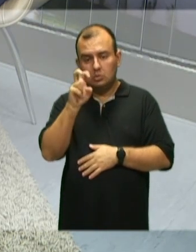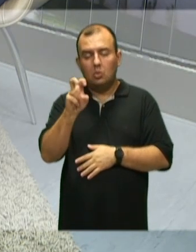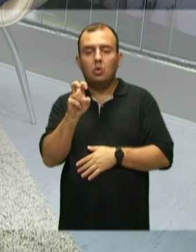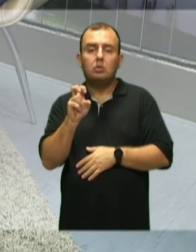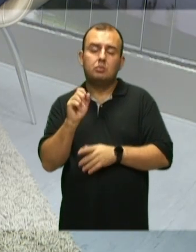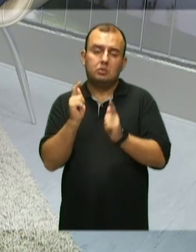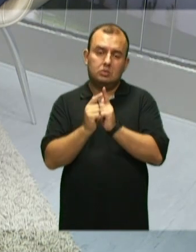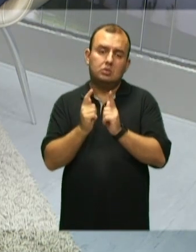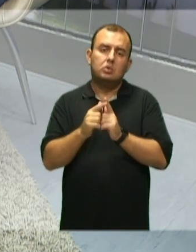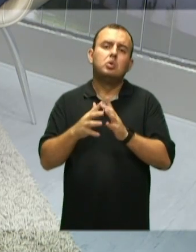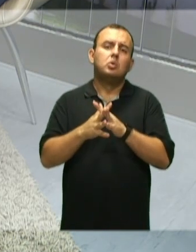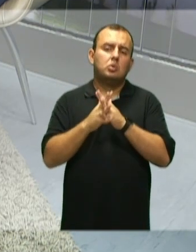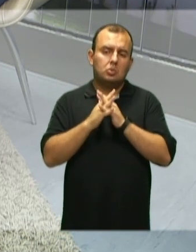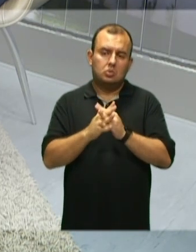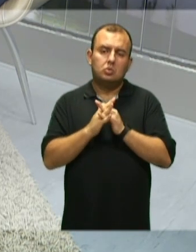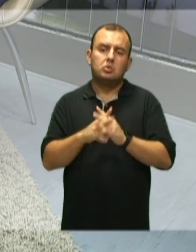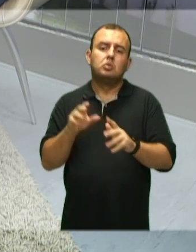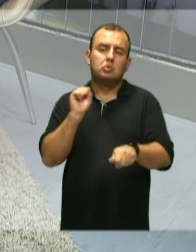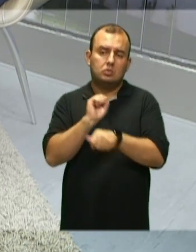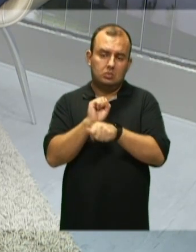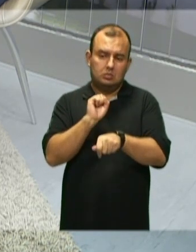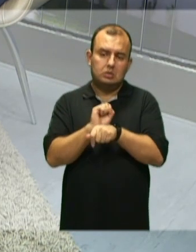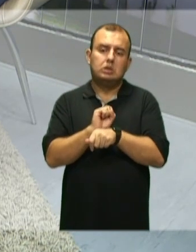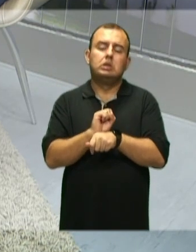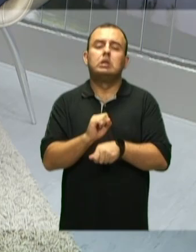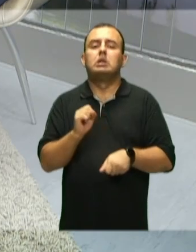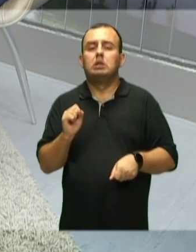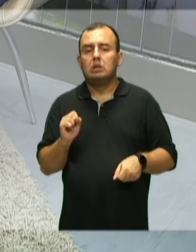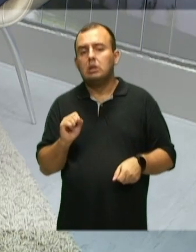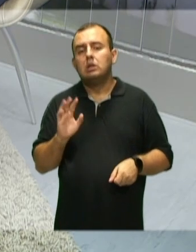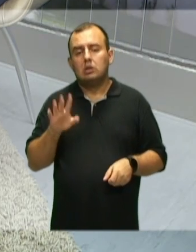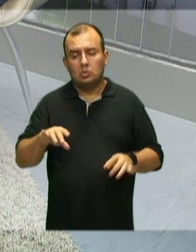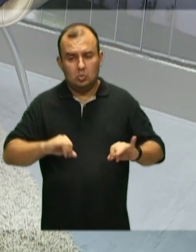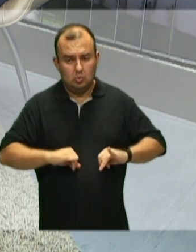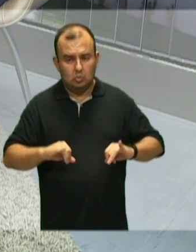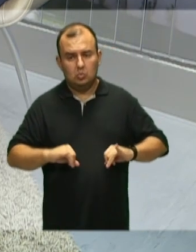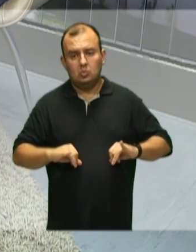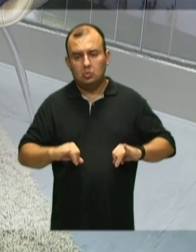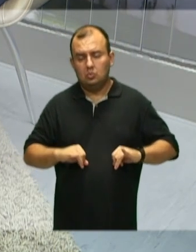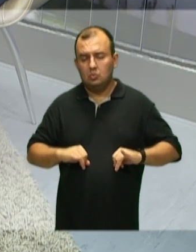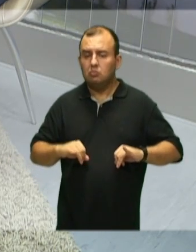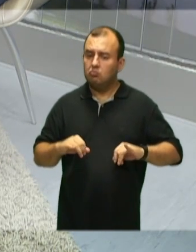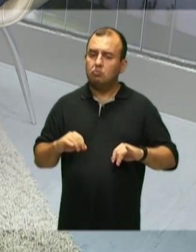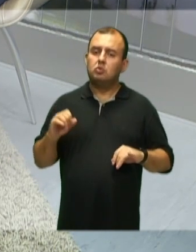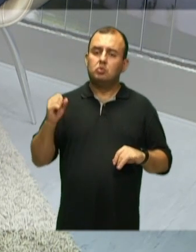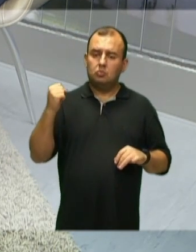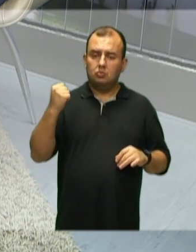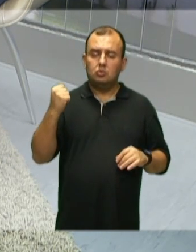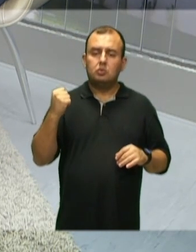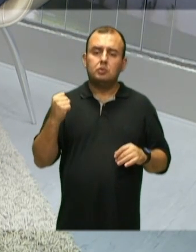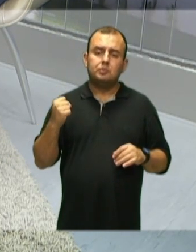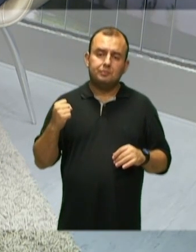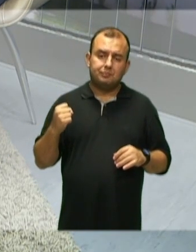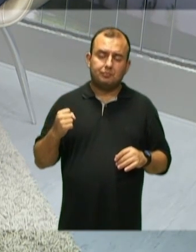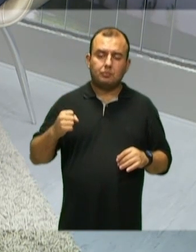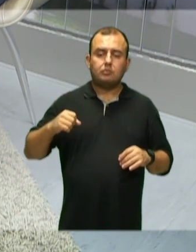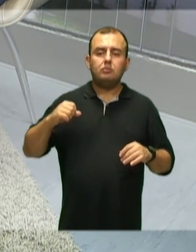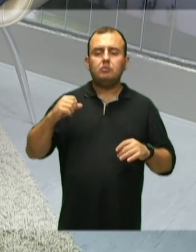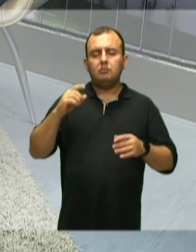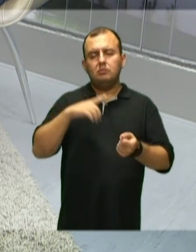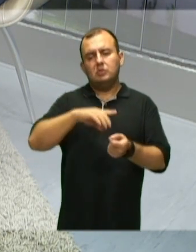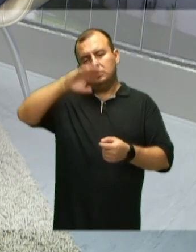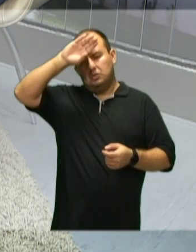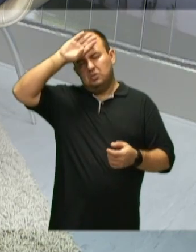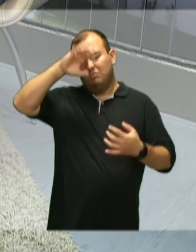complicada a dengue esse tempo pra Espera já já causa um um sofrimento enorme né exatamente né o paciente tem febre tem mal